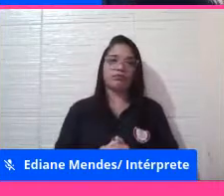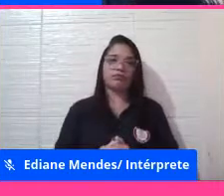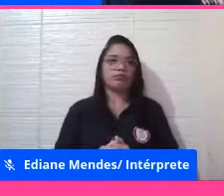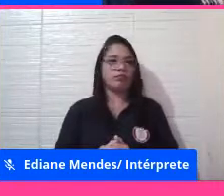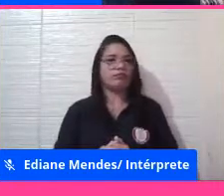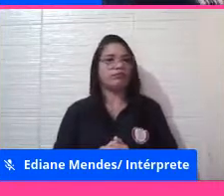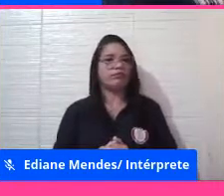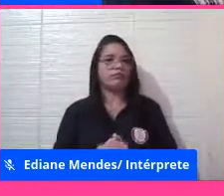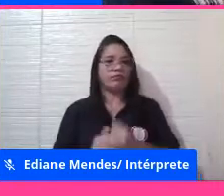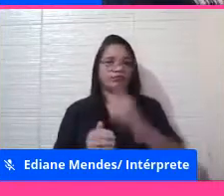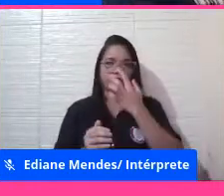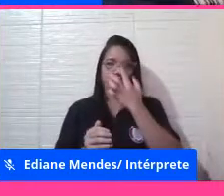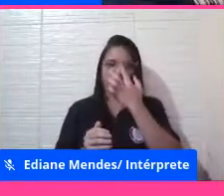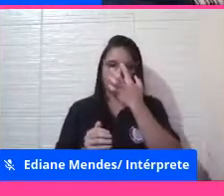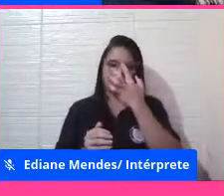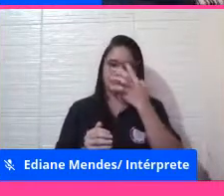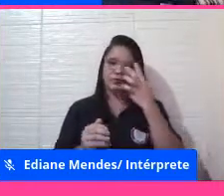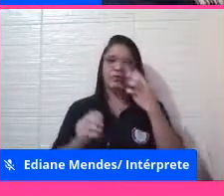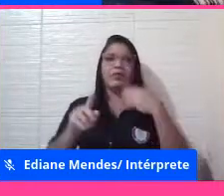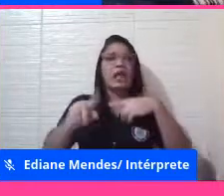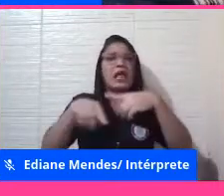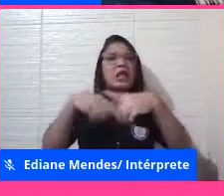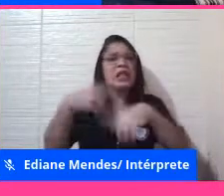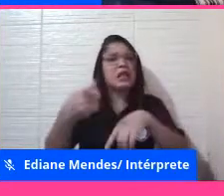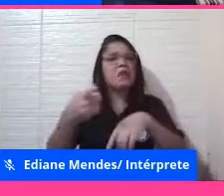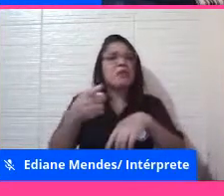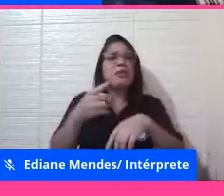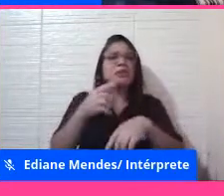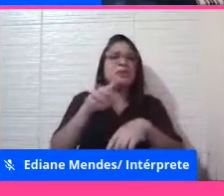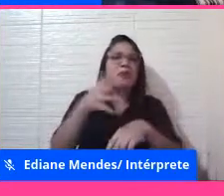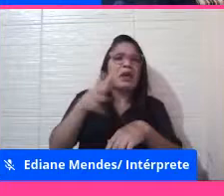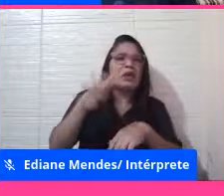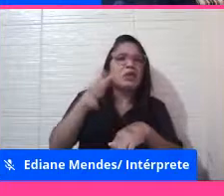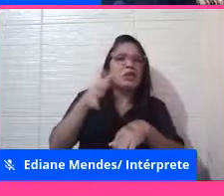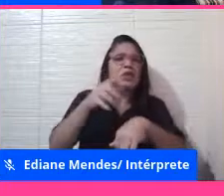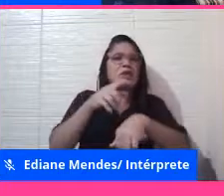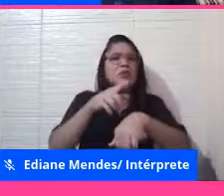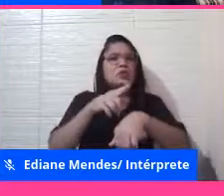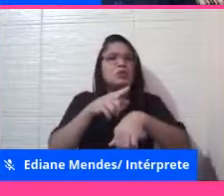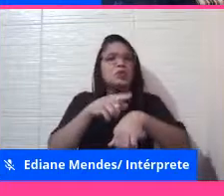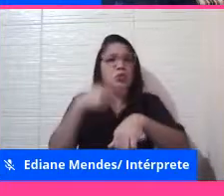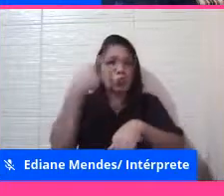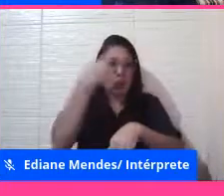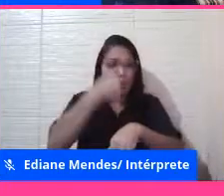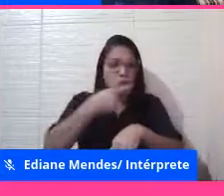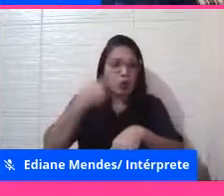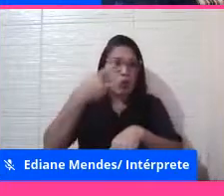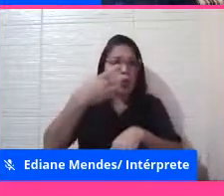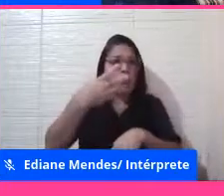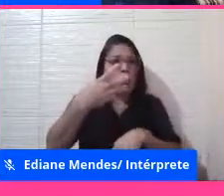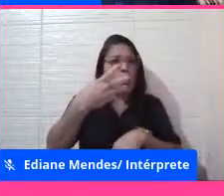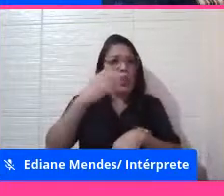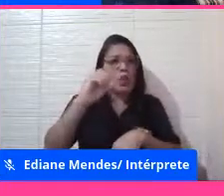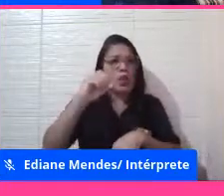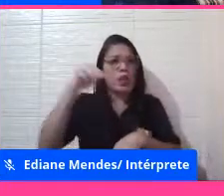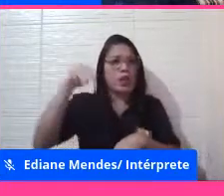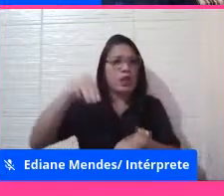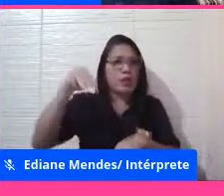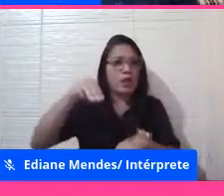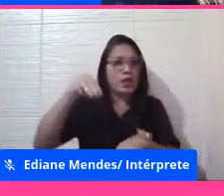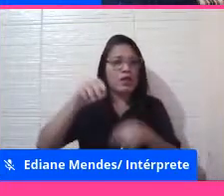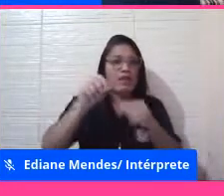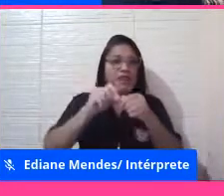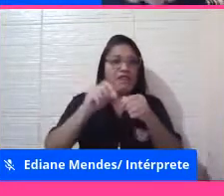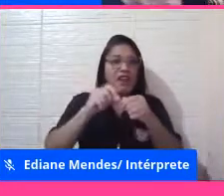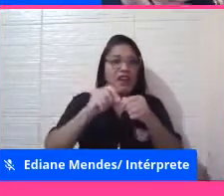depois de meia hora, que foi mais ou menos o tempo que eu calculei, a gente vai fazer a instalação do